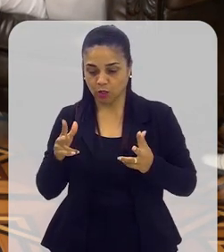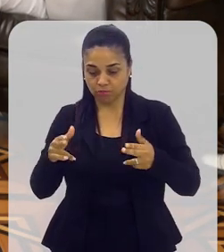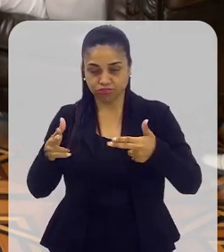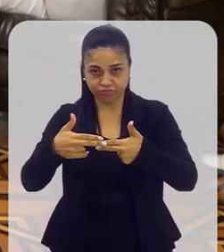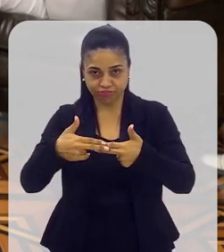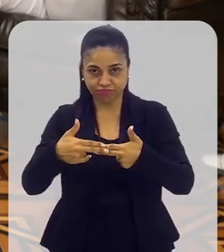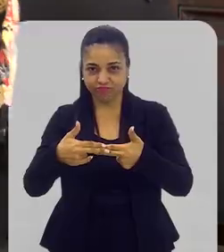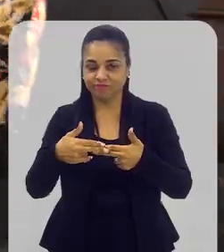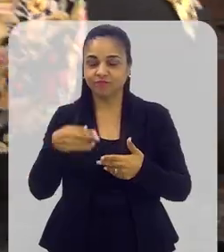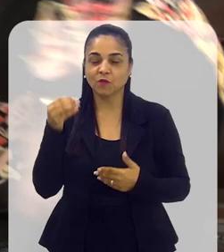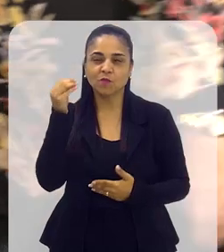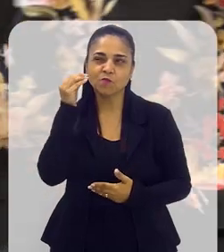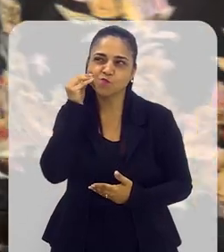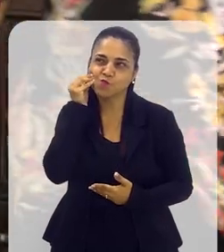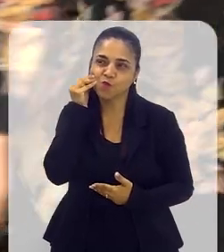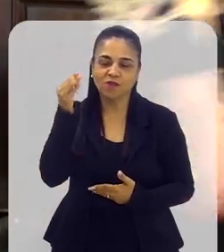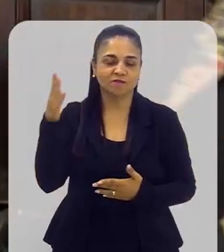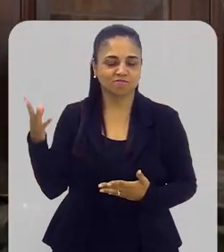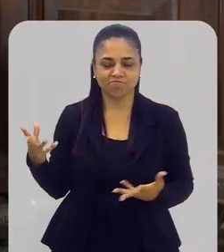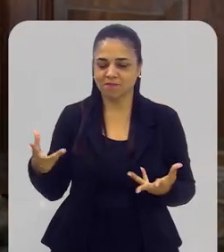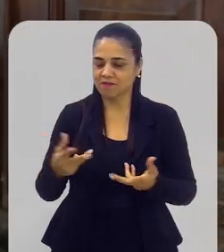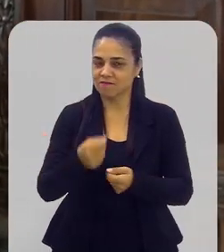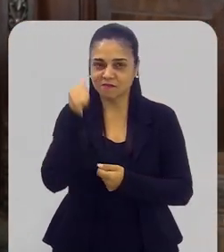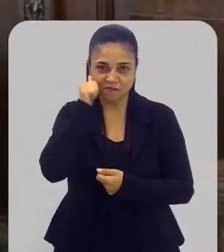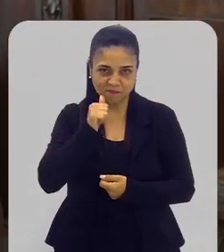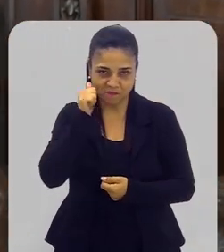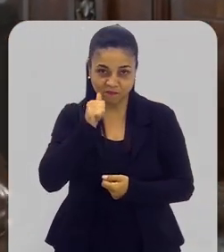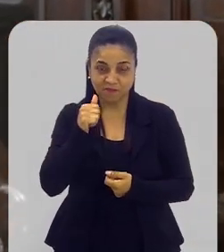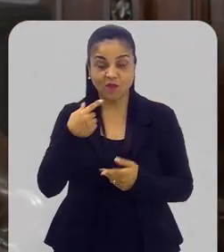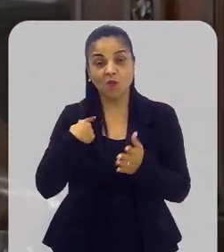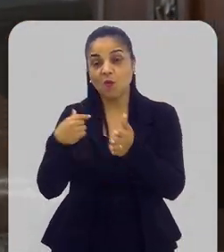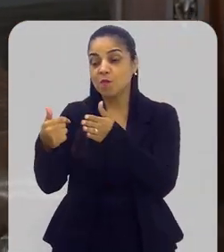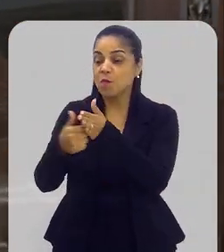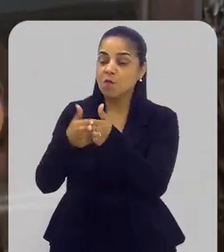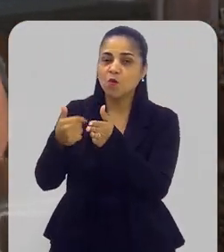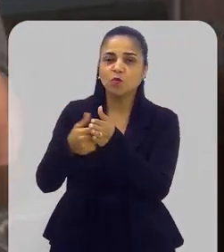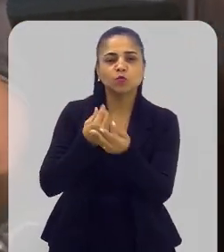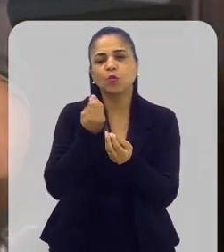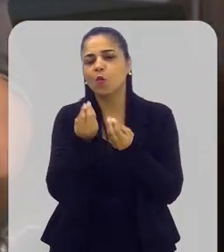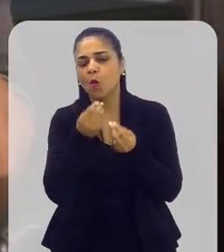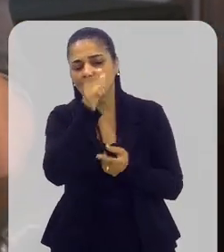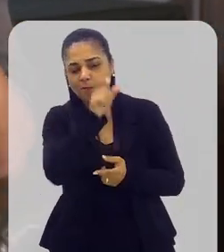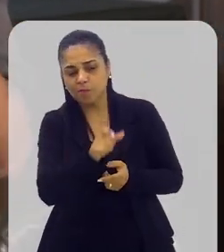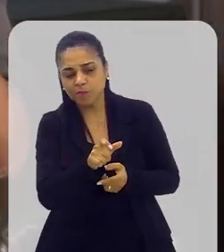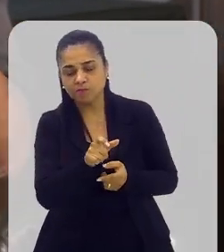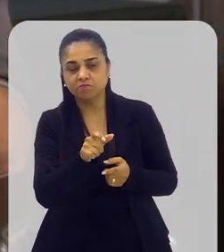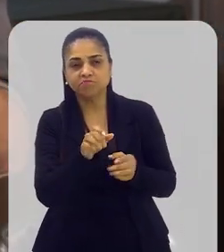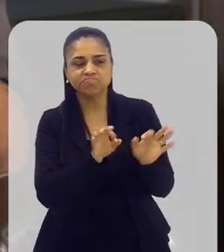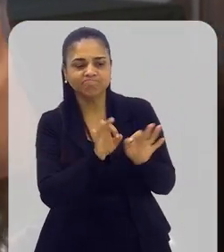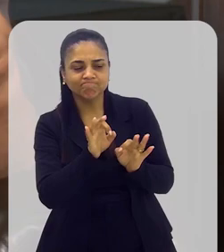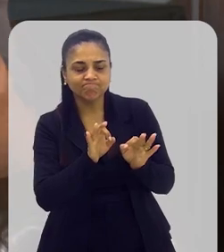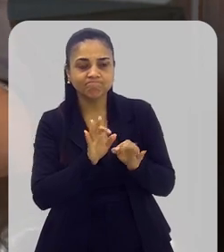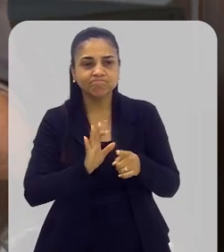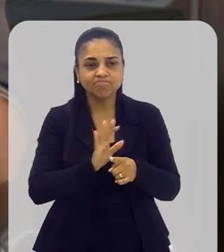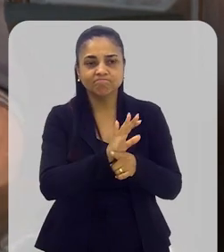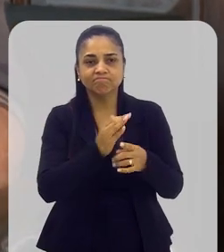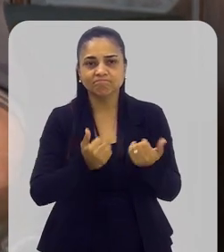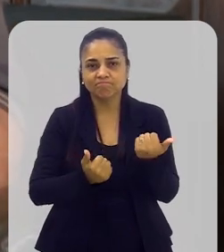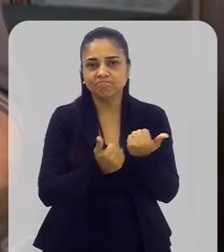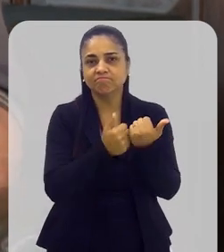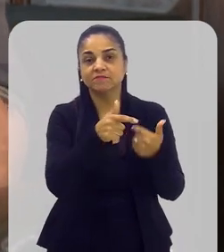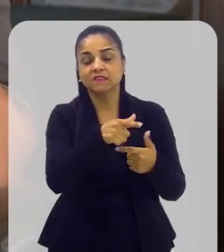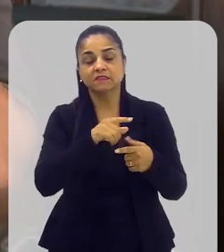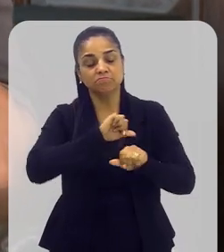Um beijo para essa mulher maravilhosa. Eu fico me perguntando como é que é esse processo de preparar uma pessoa do zero e